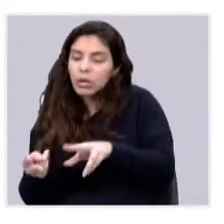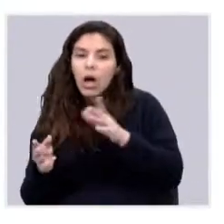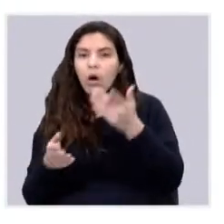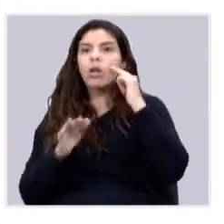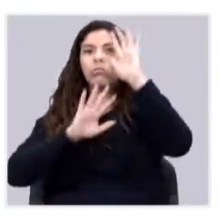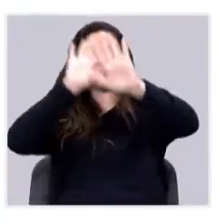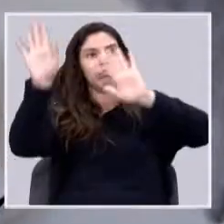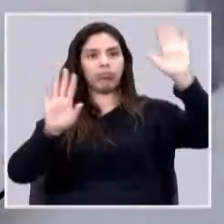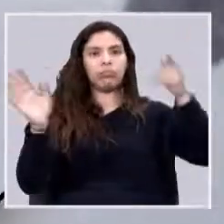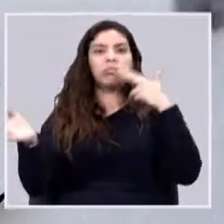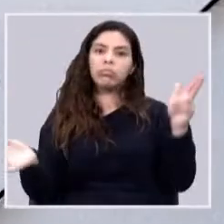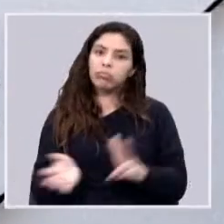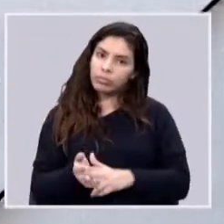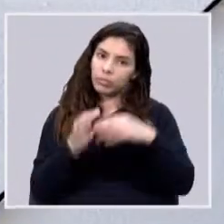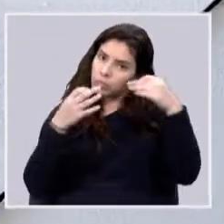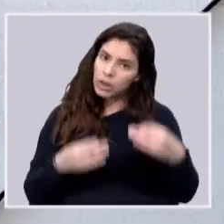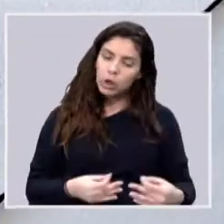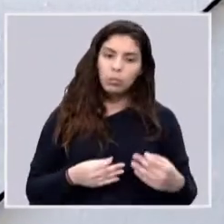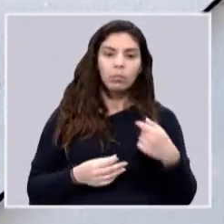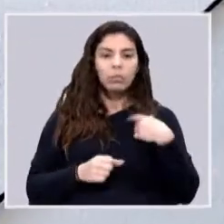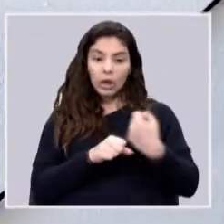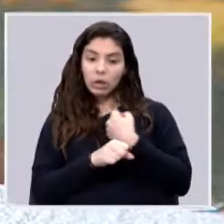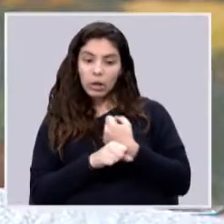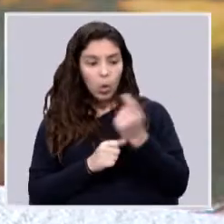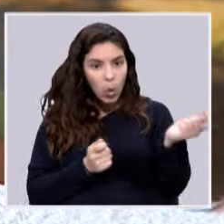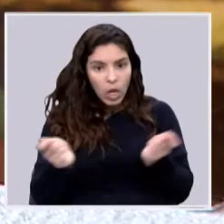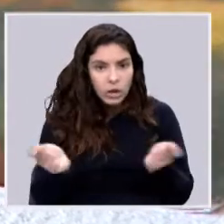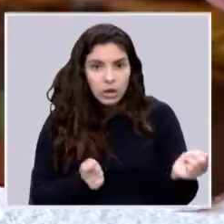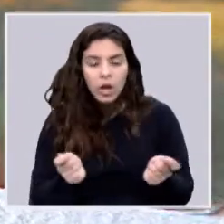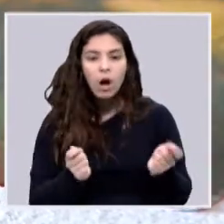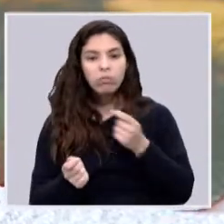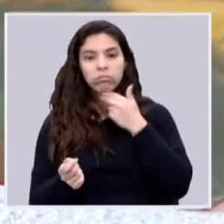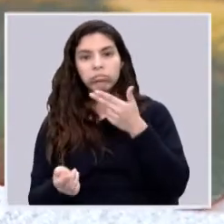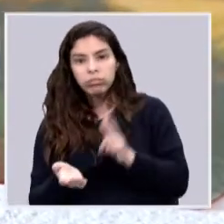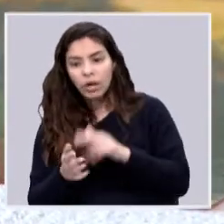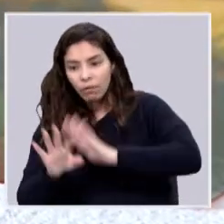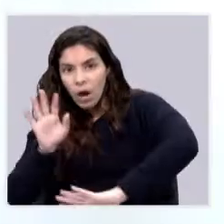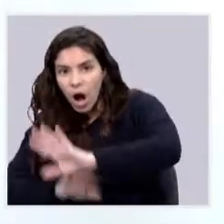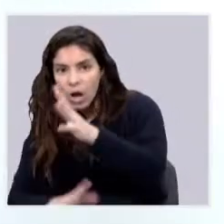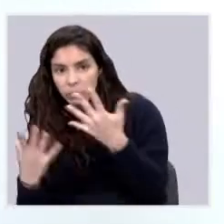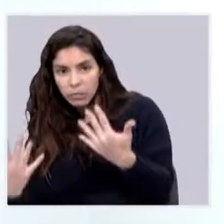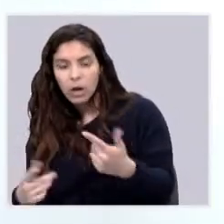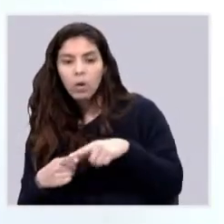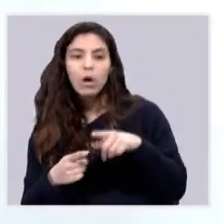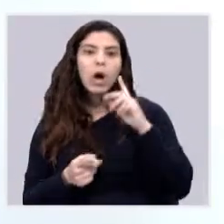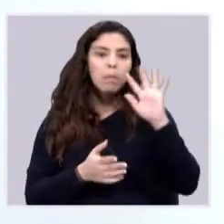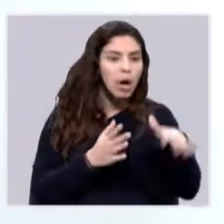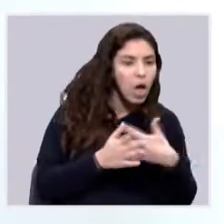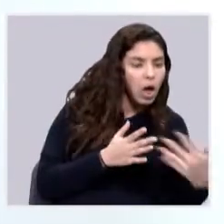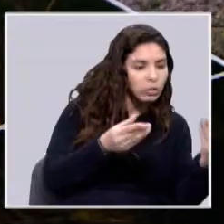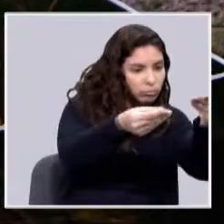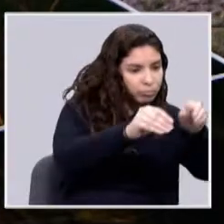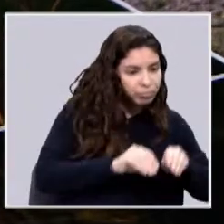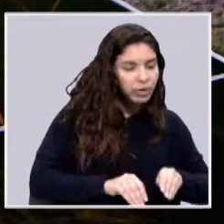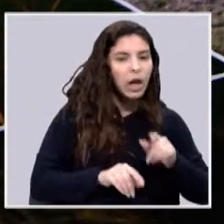agora para a montagem desta exposição física e no fundo é tudo isso, é trabalhos desde coordenação, execução, planeamento,